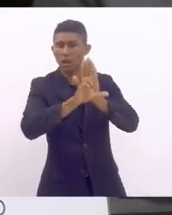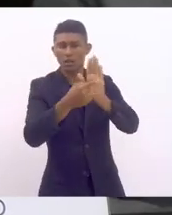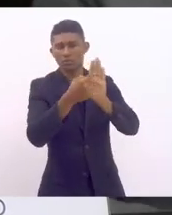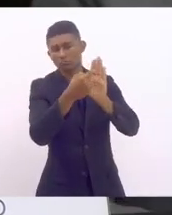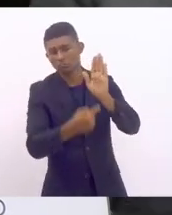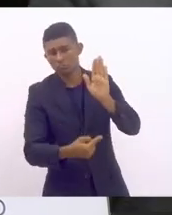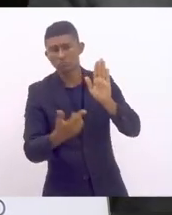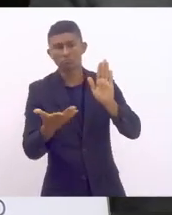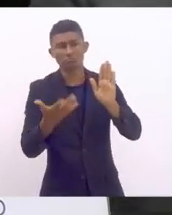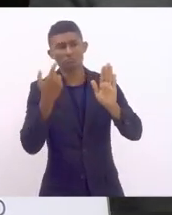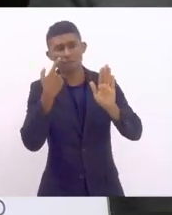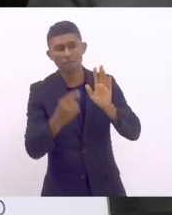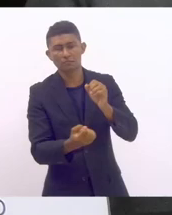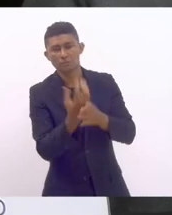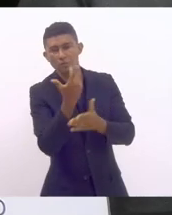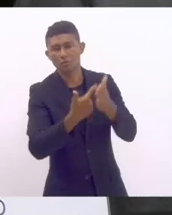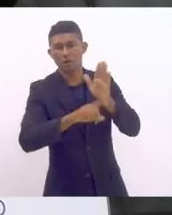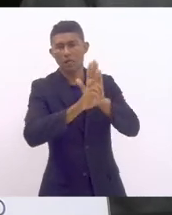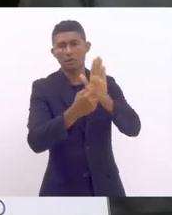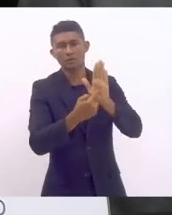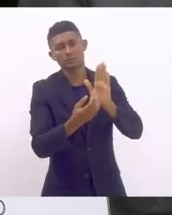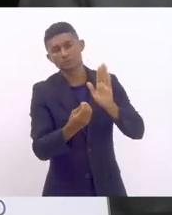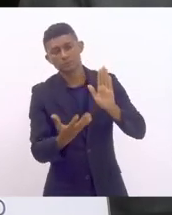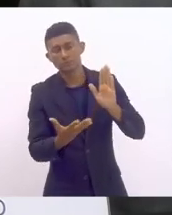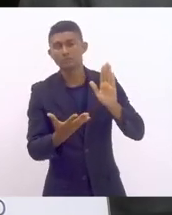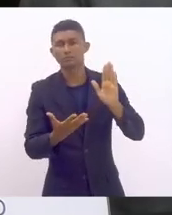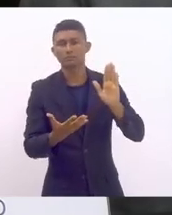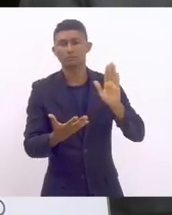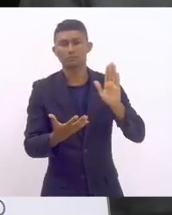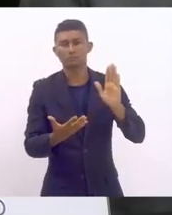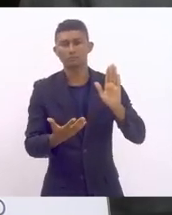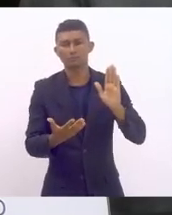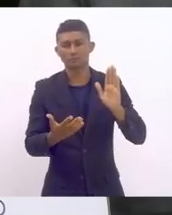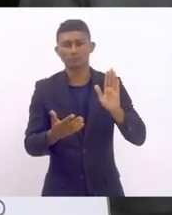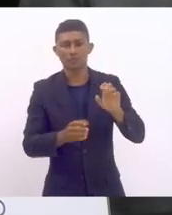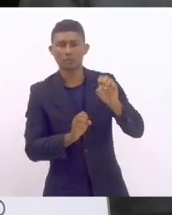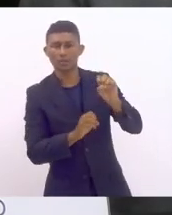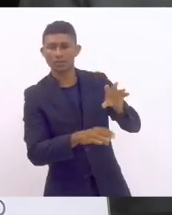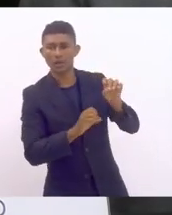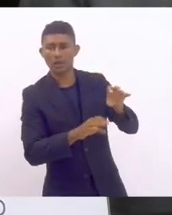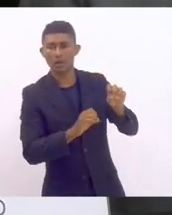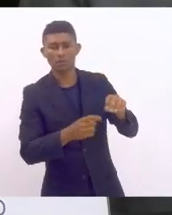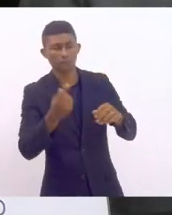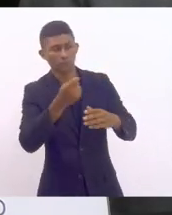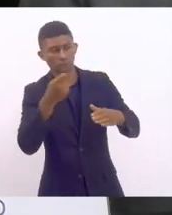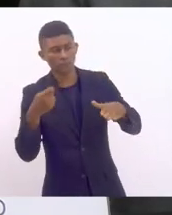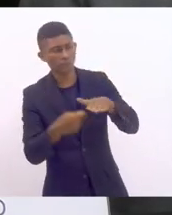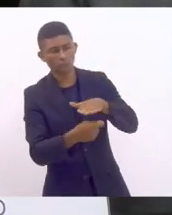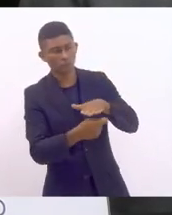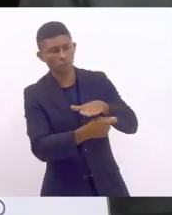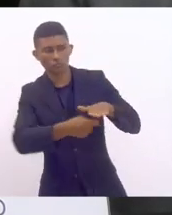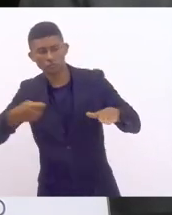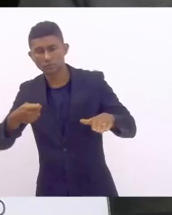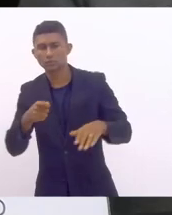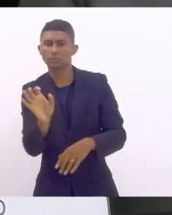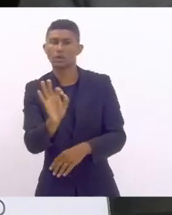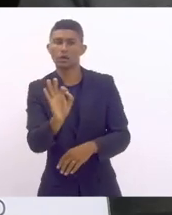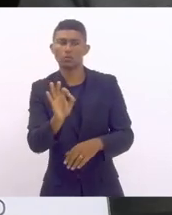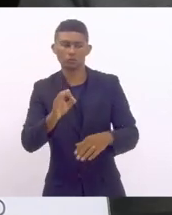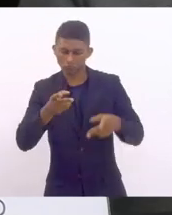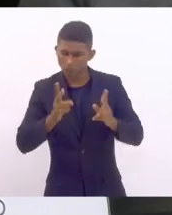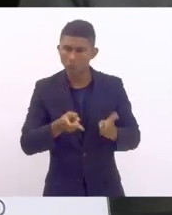proíba né é retirar recursos da educação depois que o orçamento foi